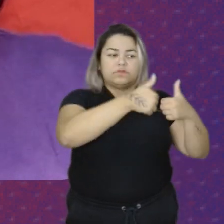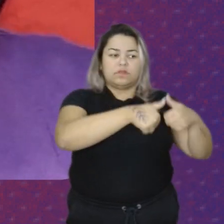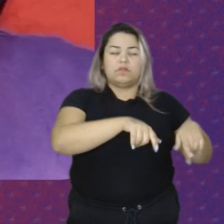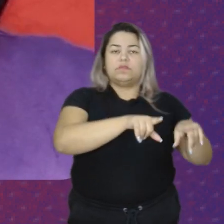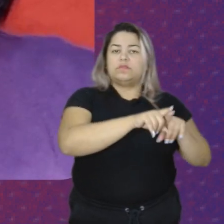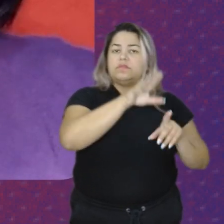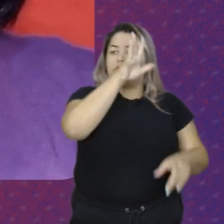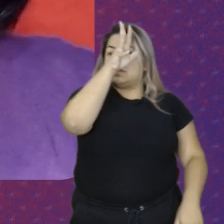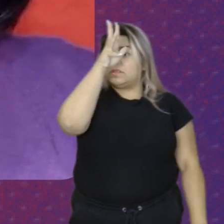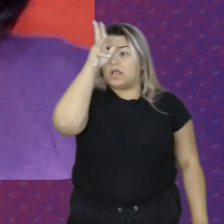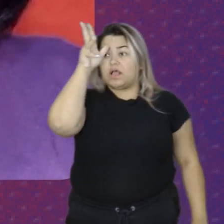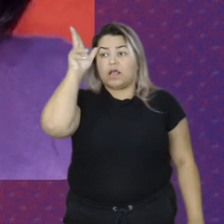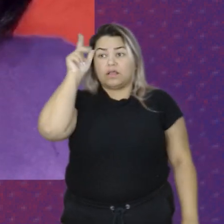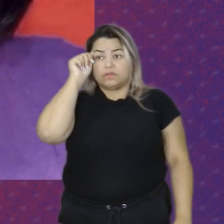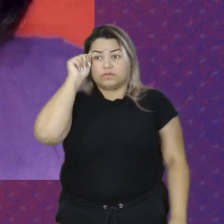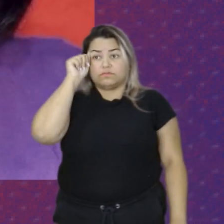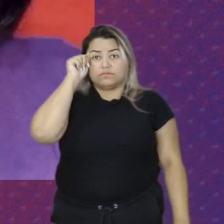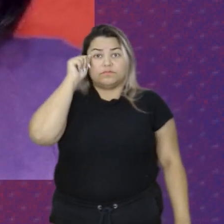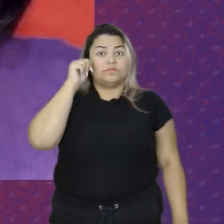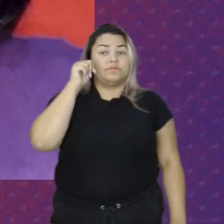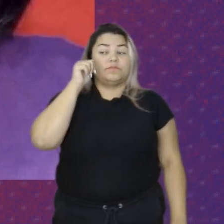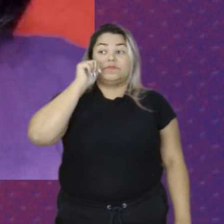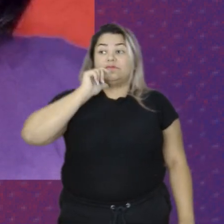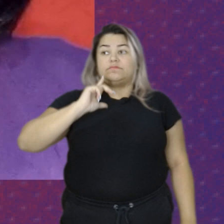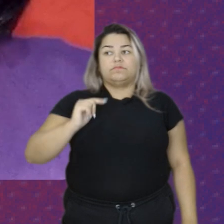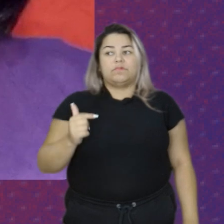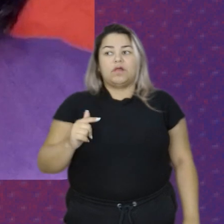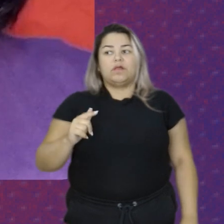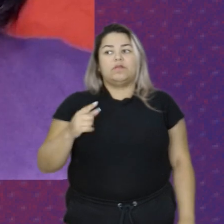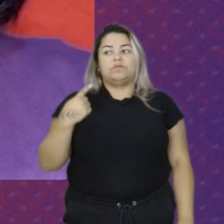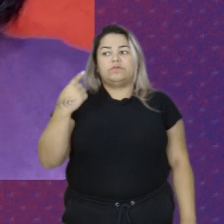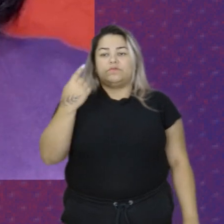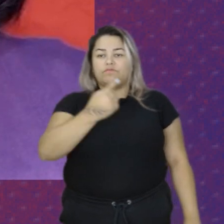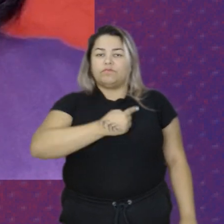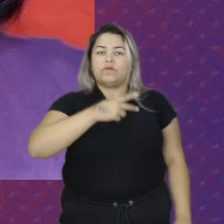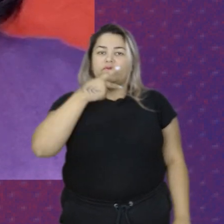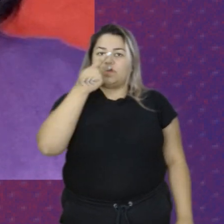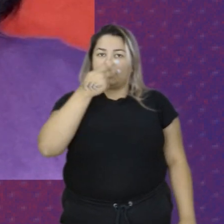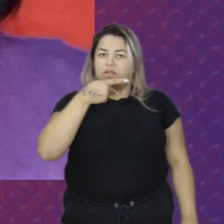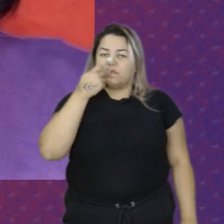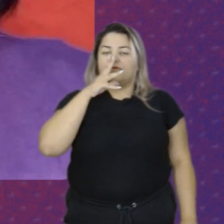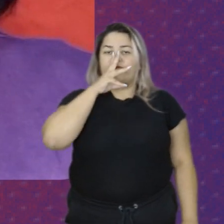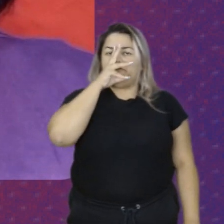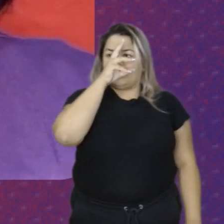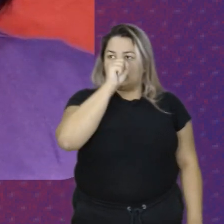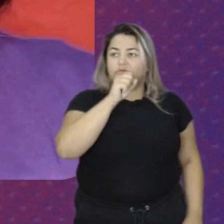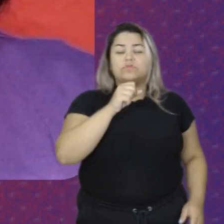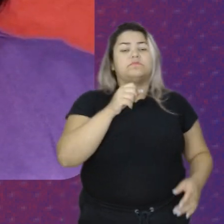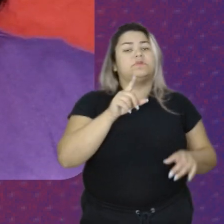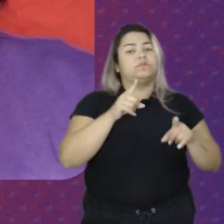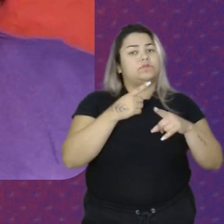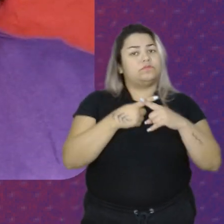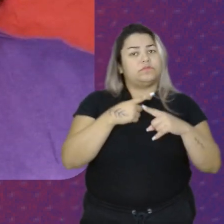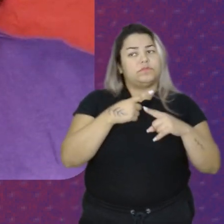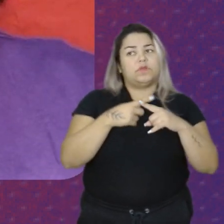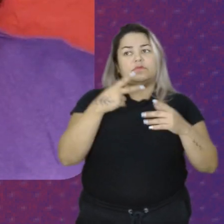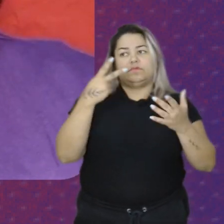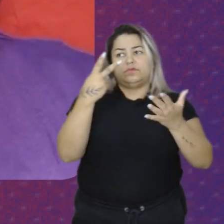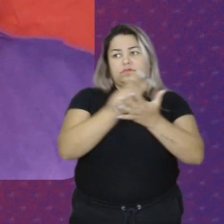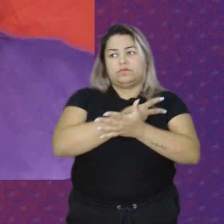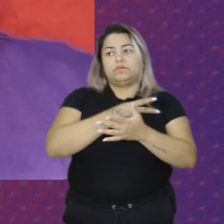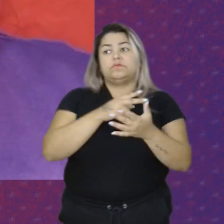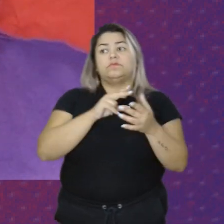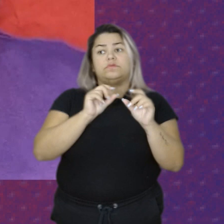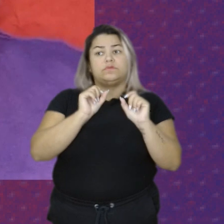que nada para nós sem nós. Isso é uma fala que a gente faz fortemente, porque o que tem acontecido quando se